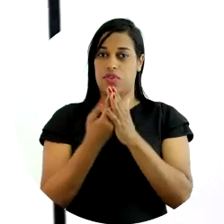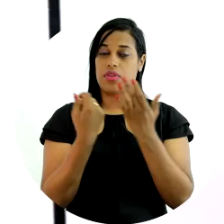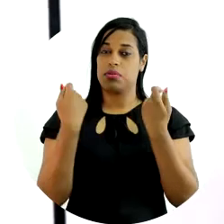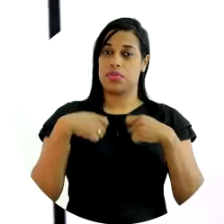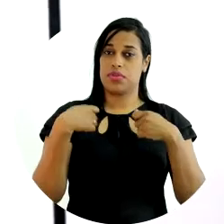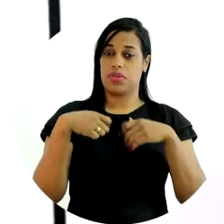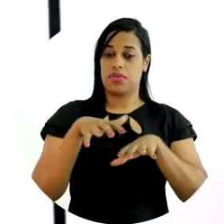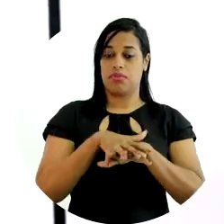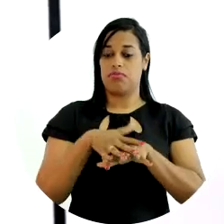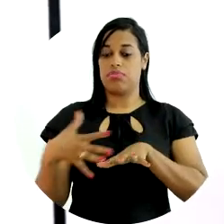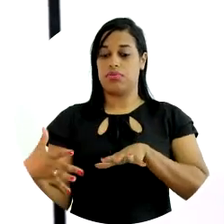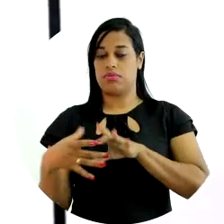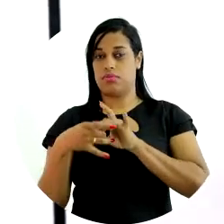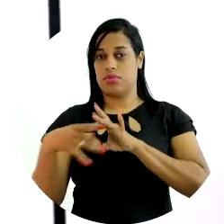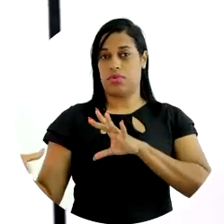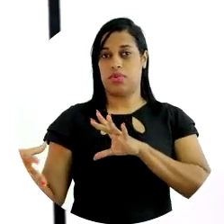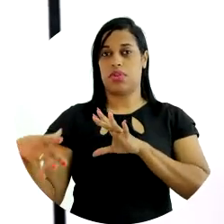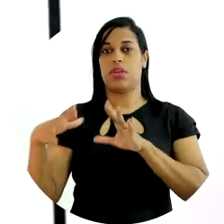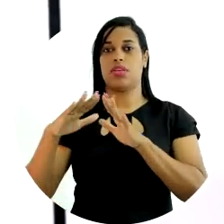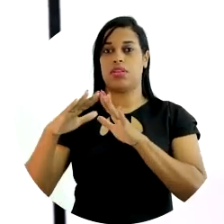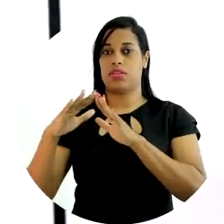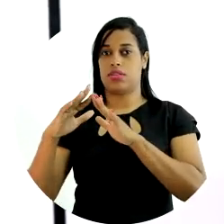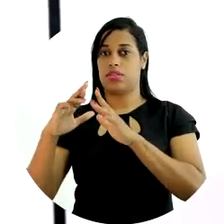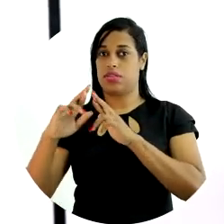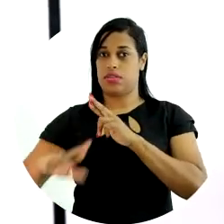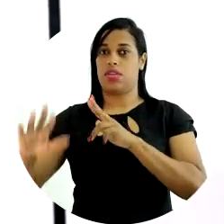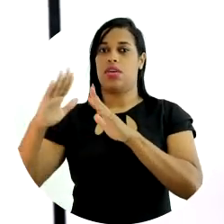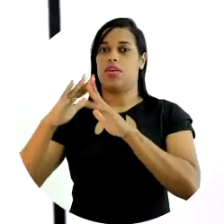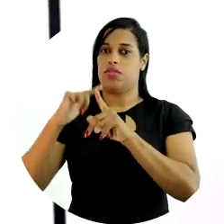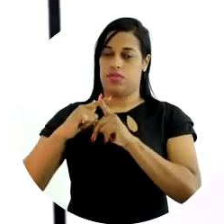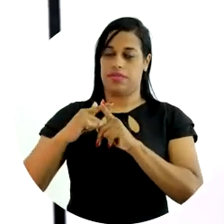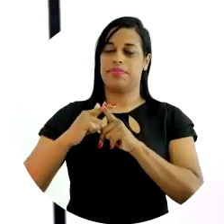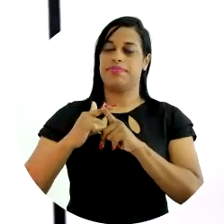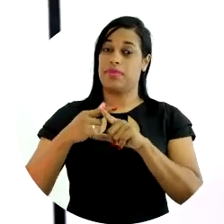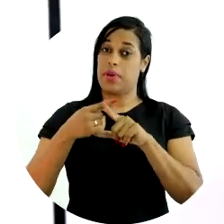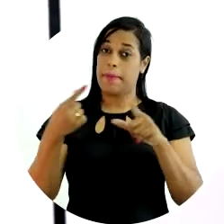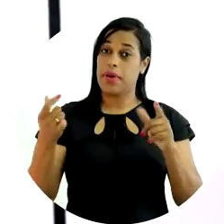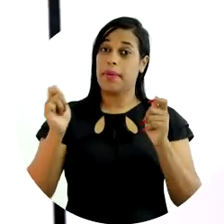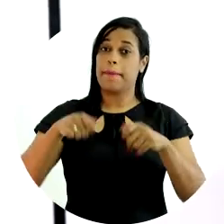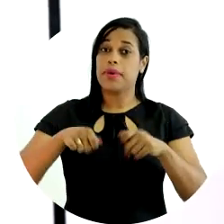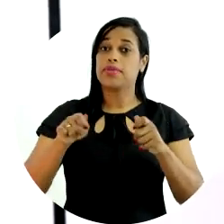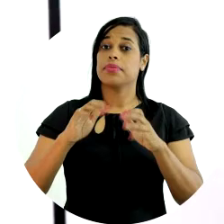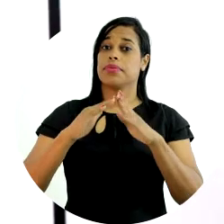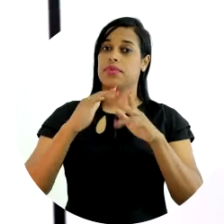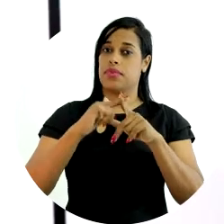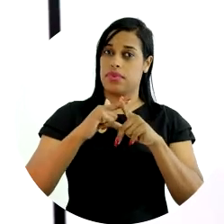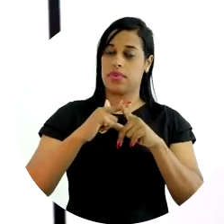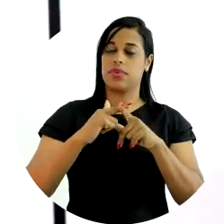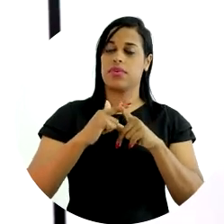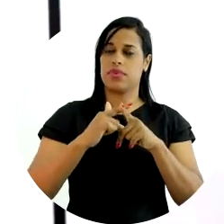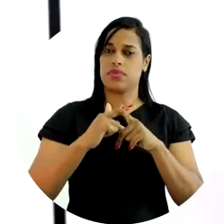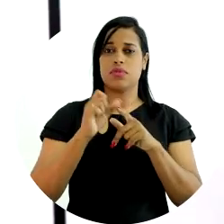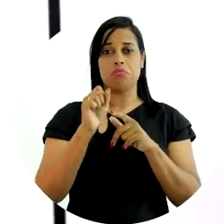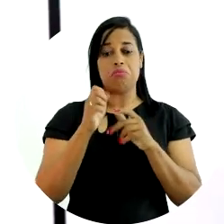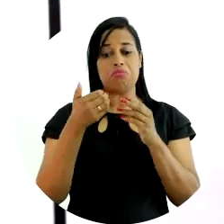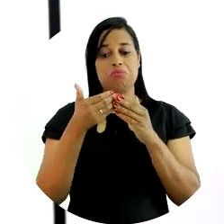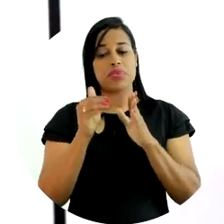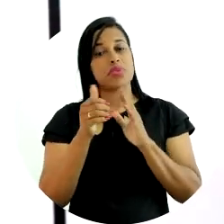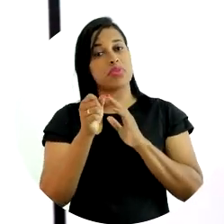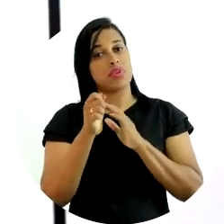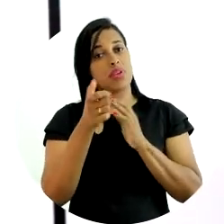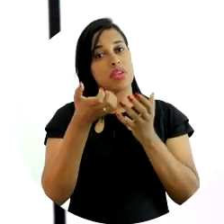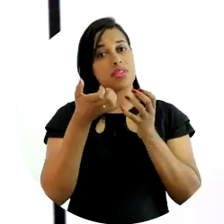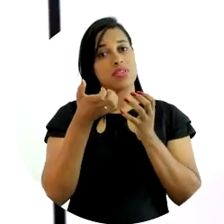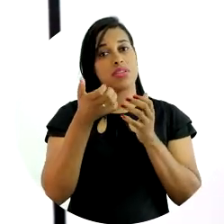essas escolas elas tinham que ser desvinculadas da igreja, certo? Mas foi dada a possibilidade da igreja